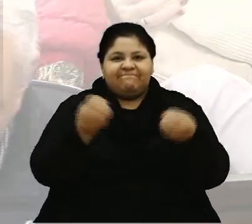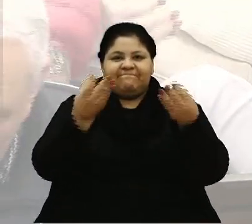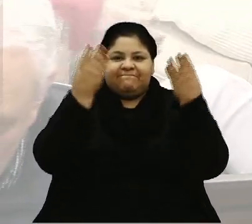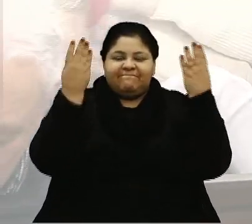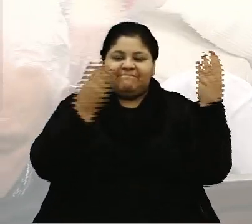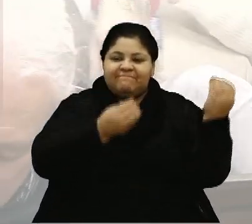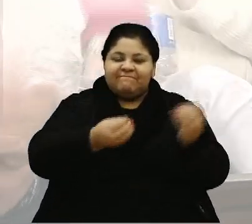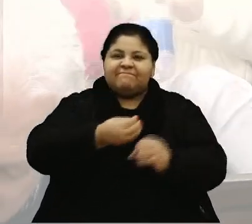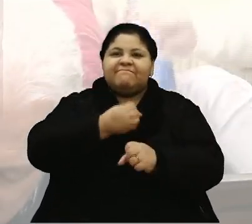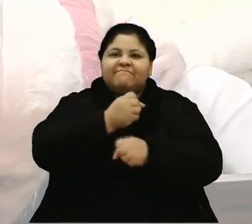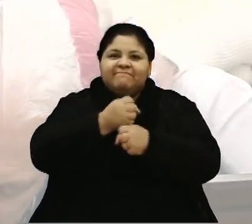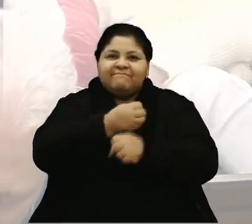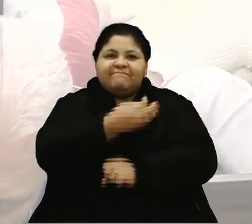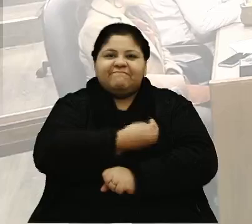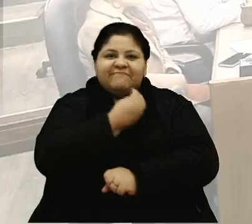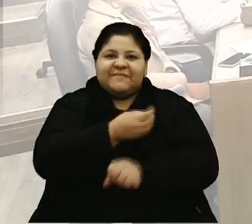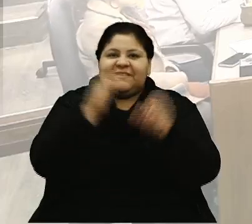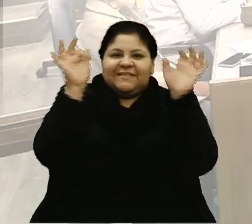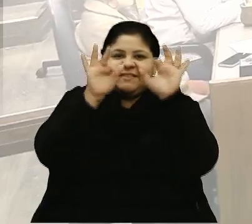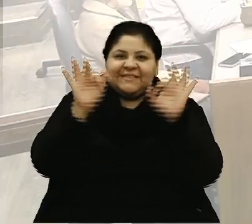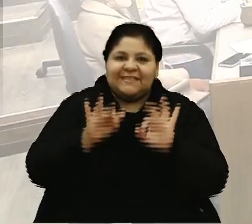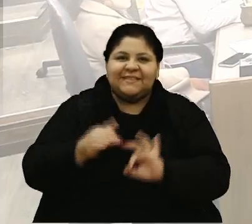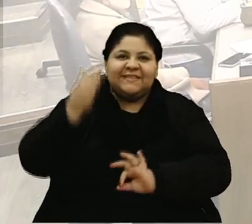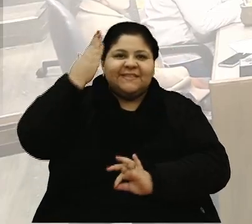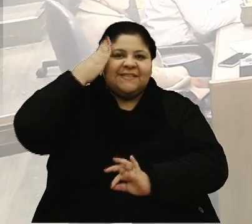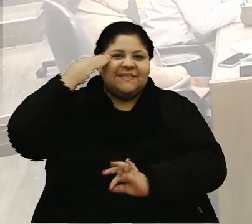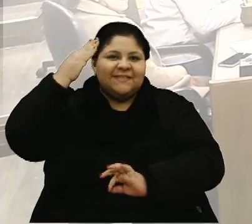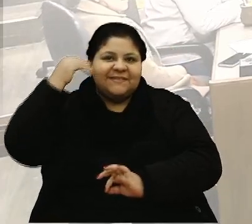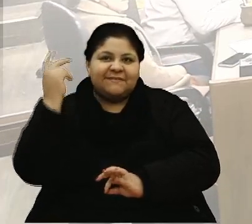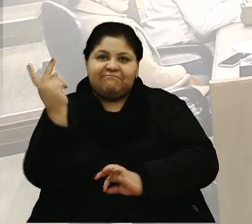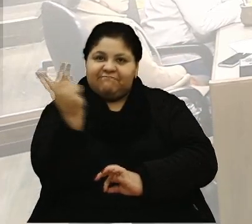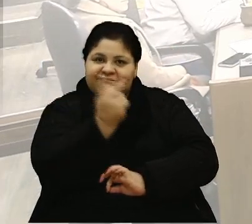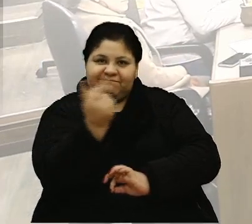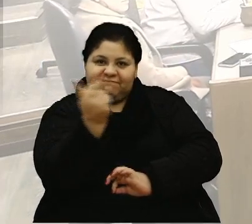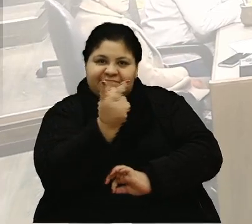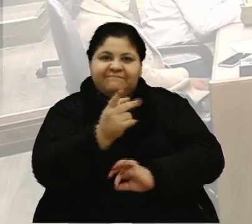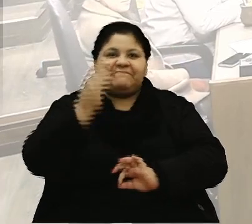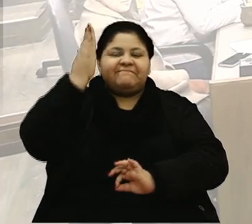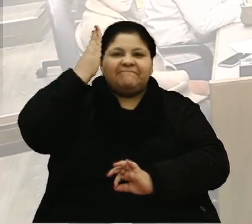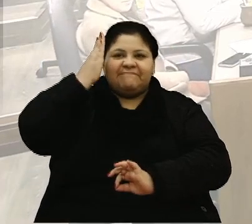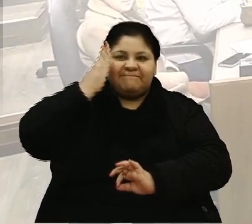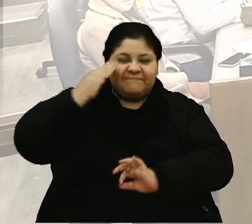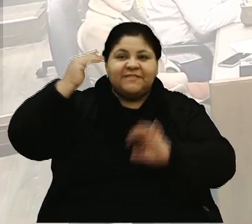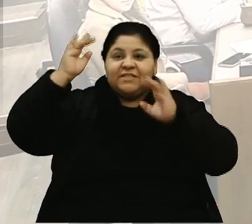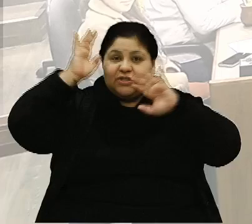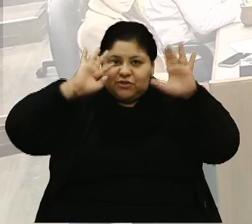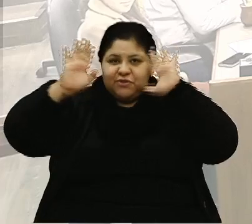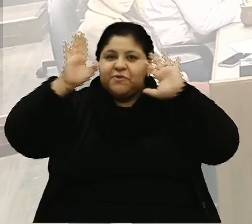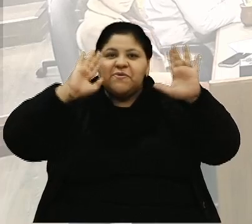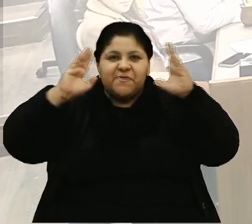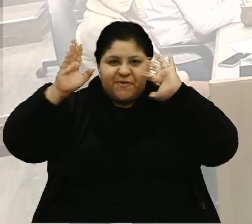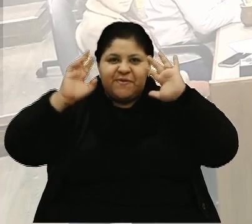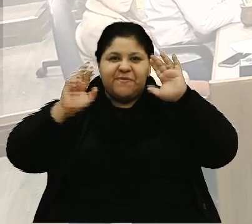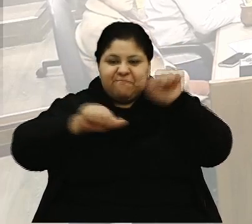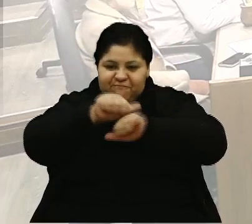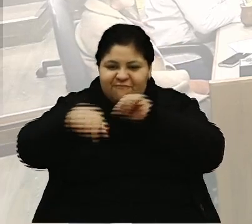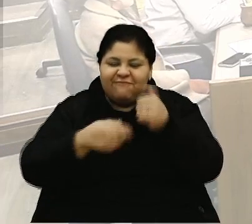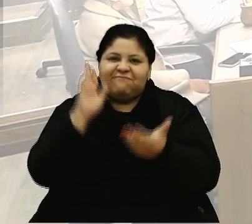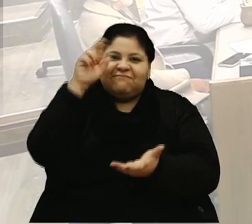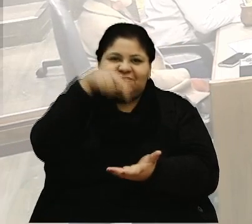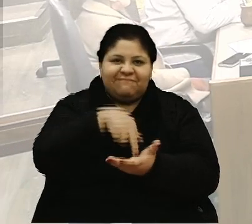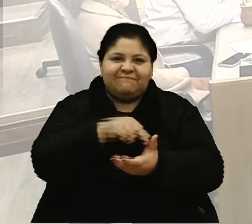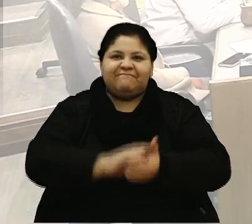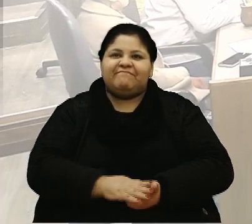de vida, muita alegria, muito sucesso para vocês, né, que os sonhos de vocês possam sempre transformar em realidade.